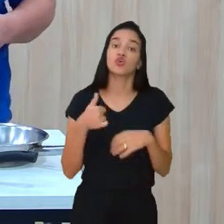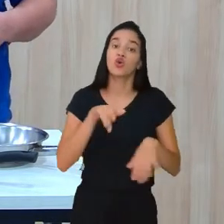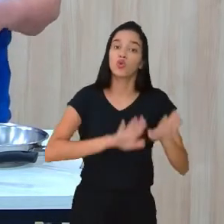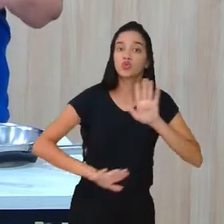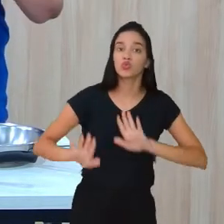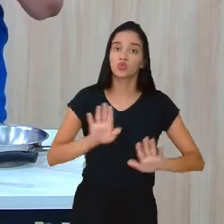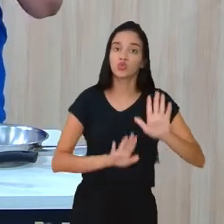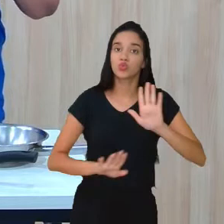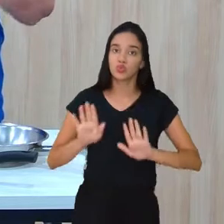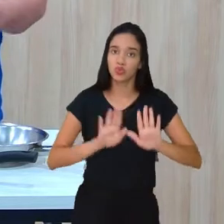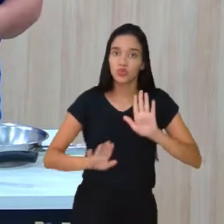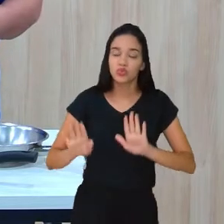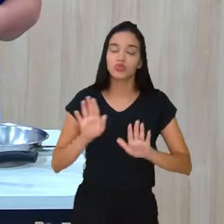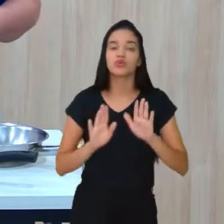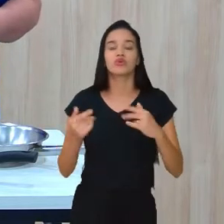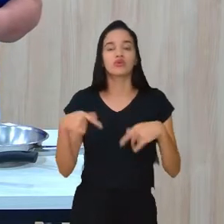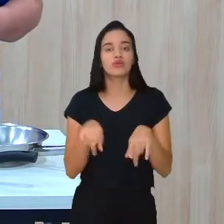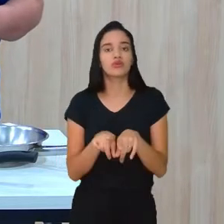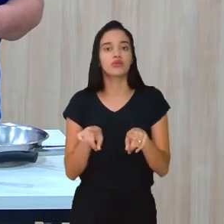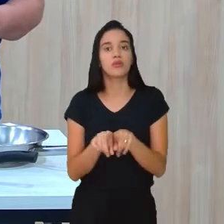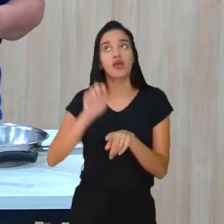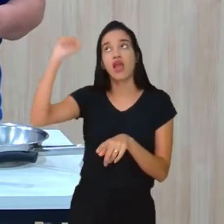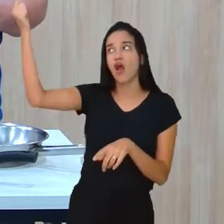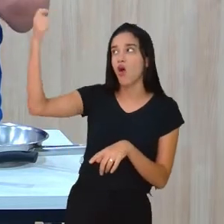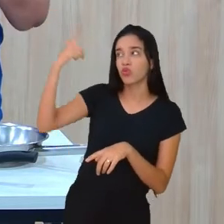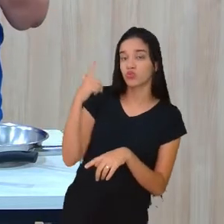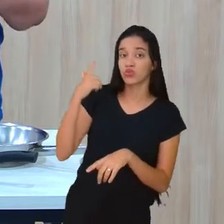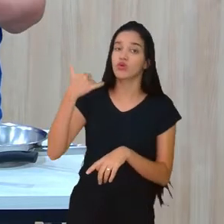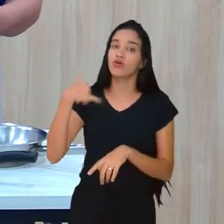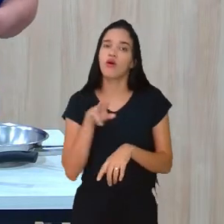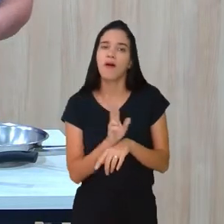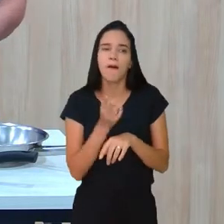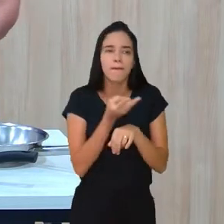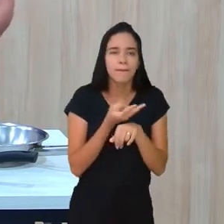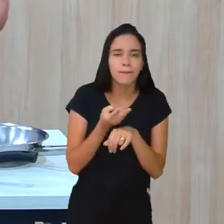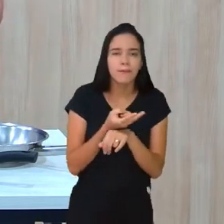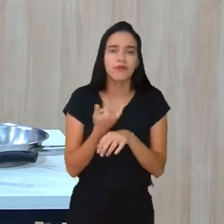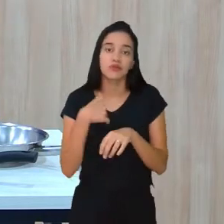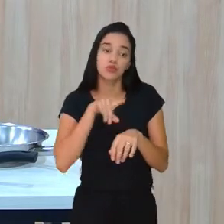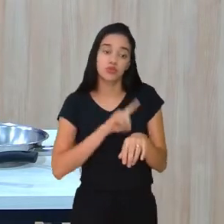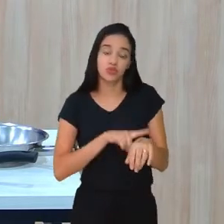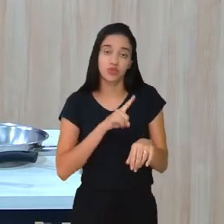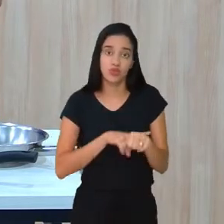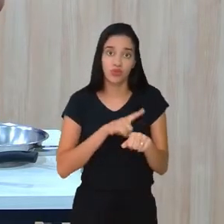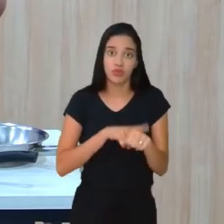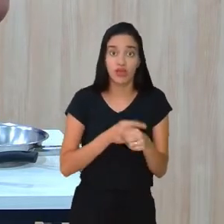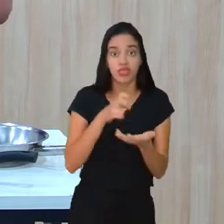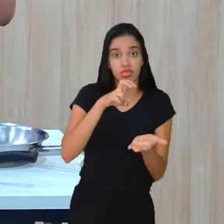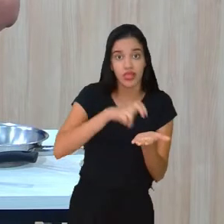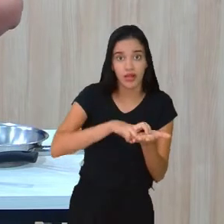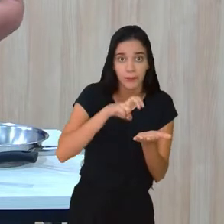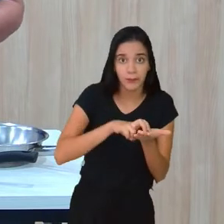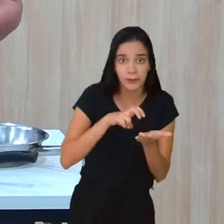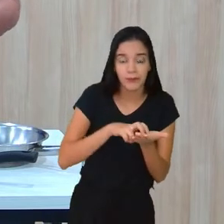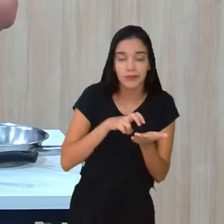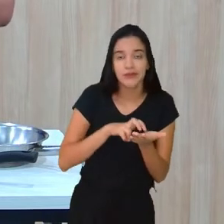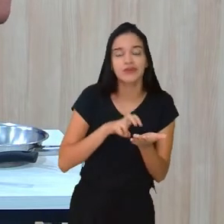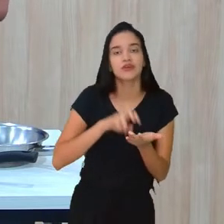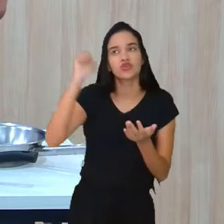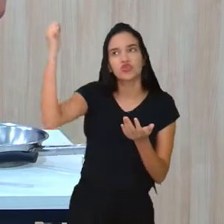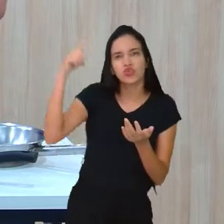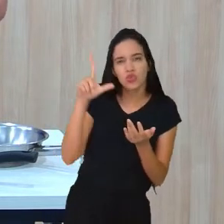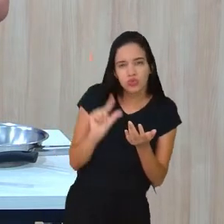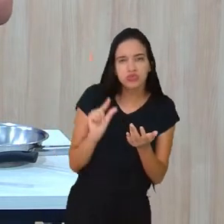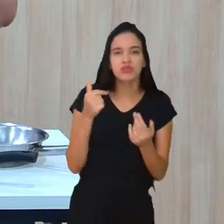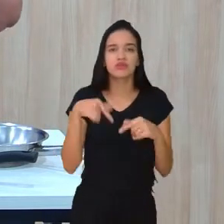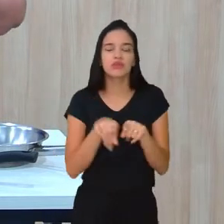devemos ter, a questão aí da exposição ao sol. Procurar os horários da manhã, os horários em que o sol está mais ameno, no início